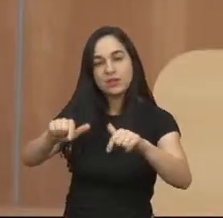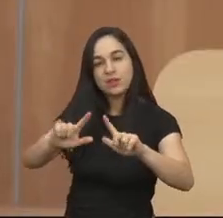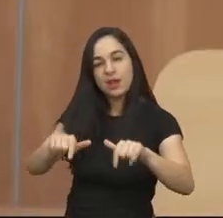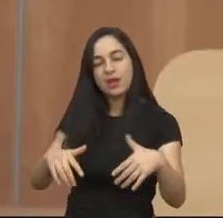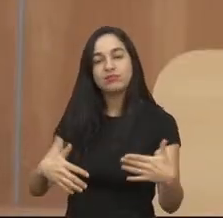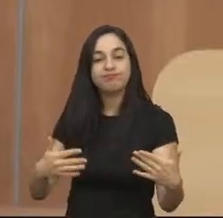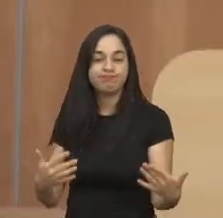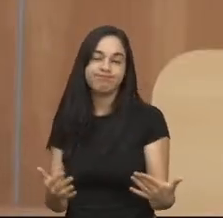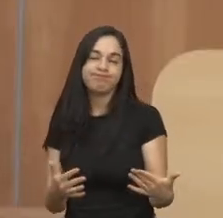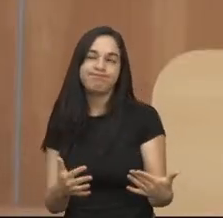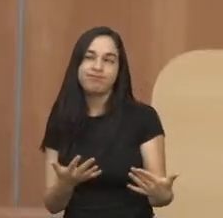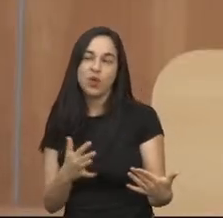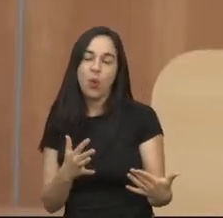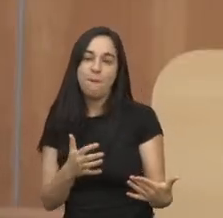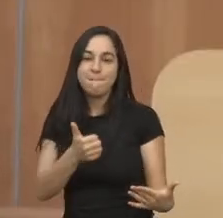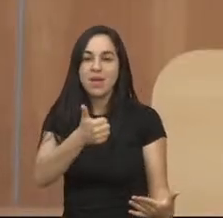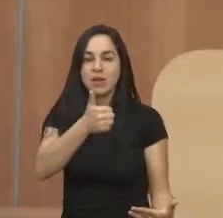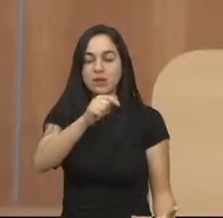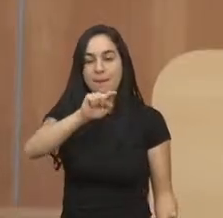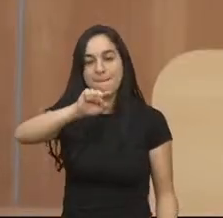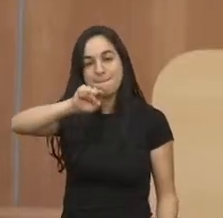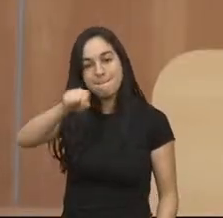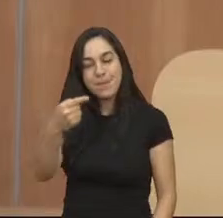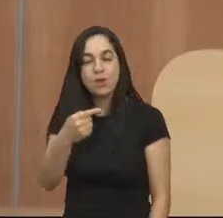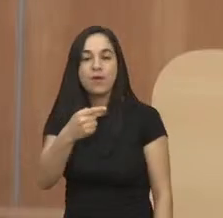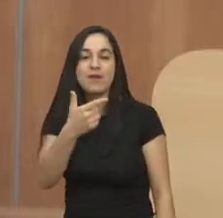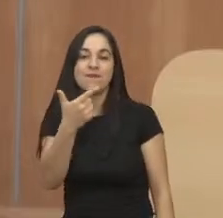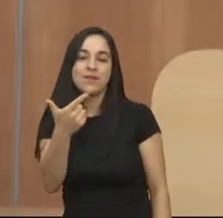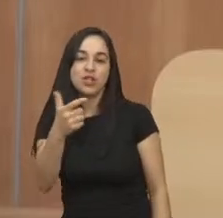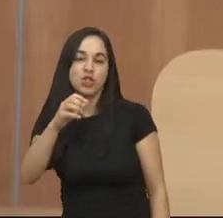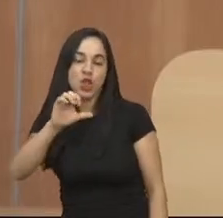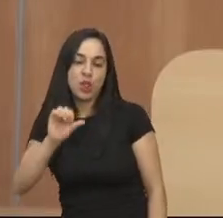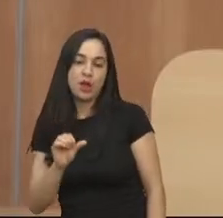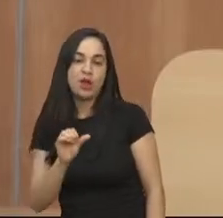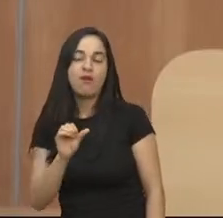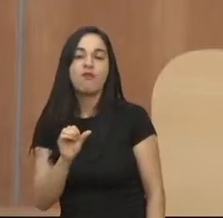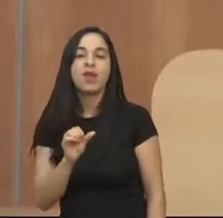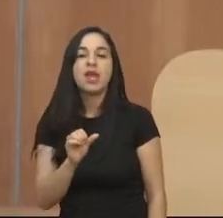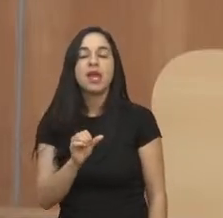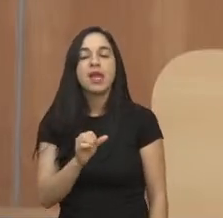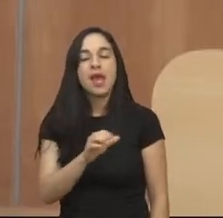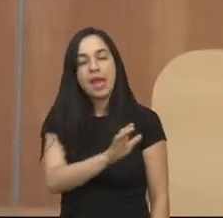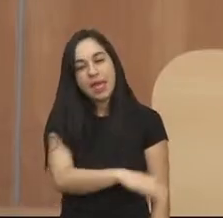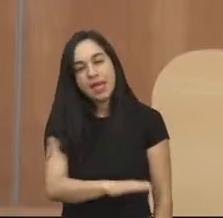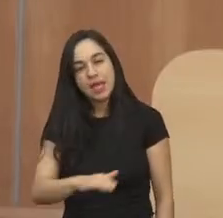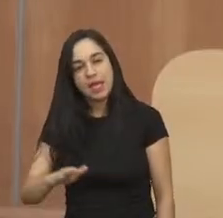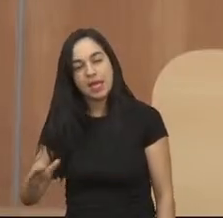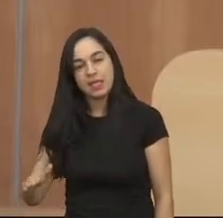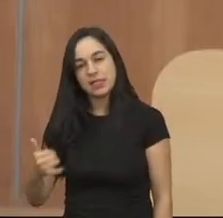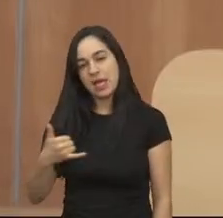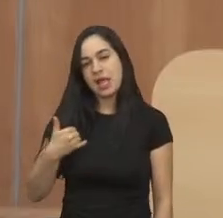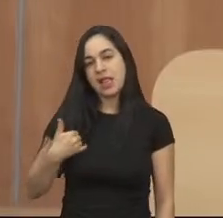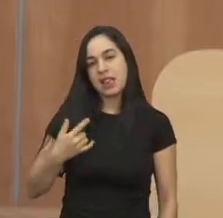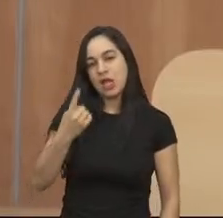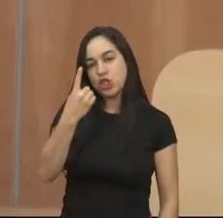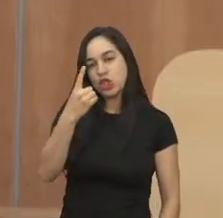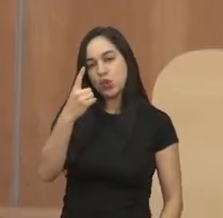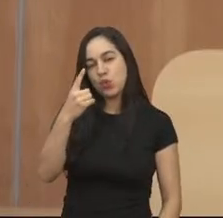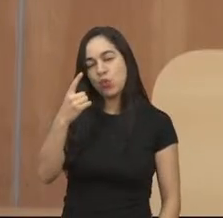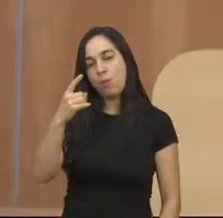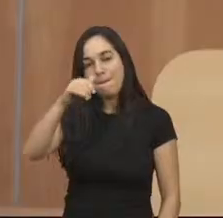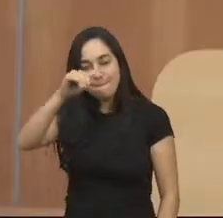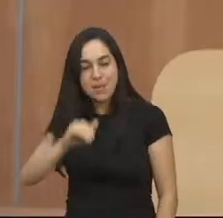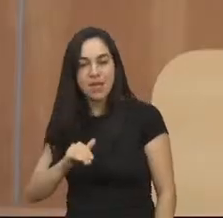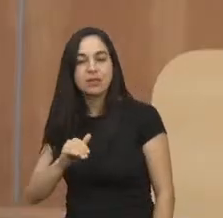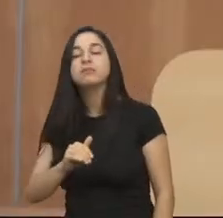menos 1.029 crianças menores de 1 ano foram mortas. 420